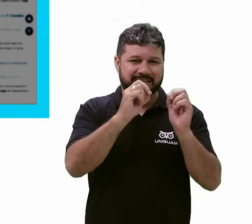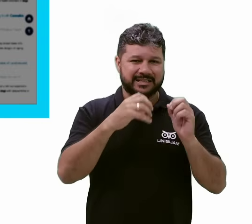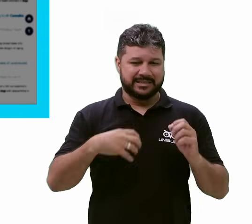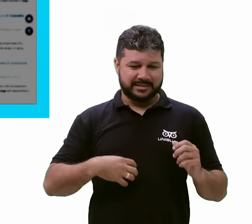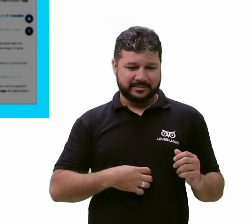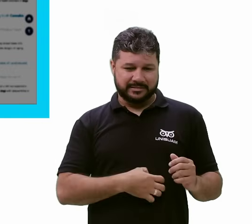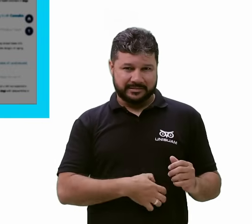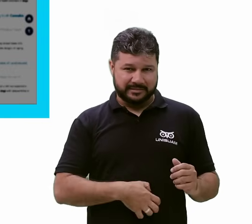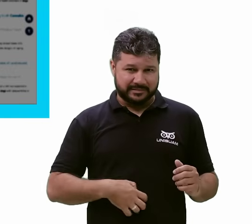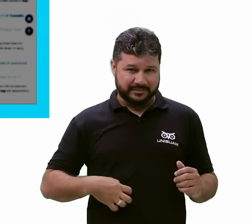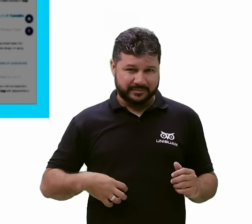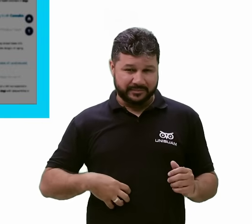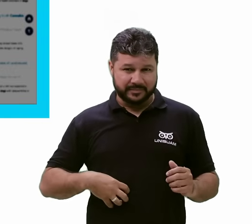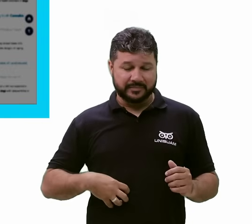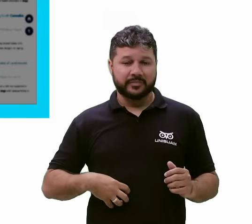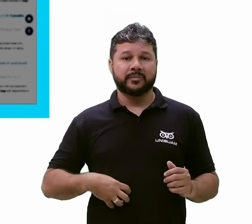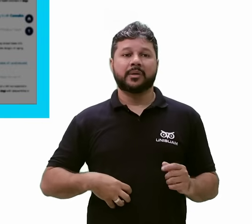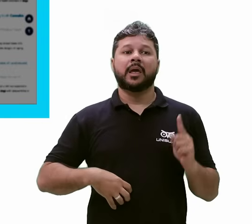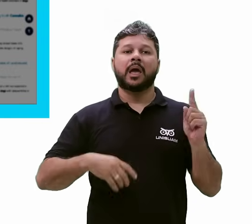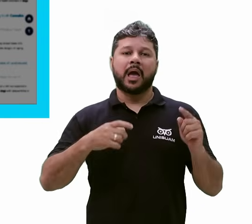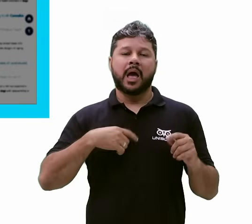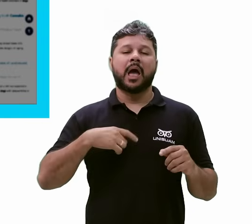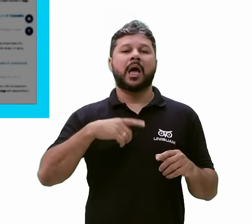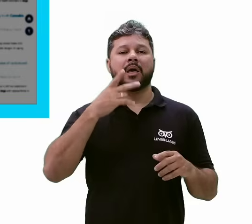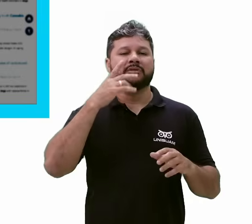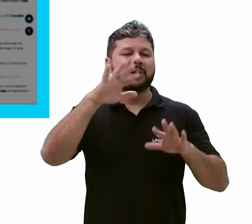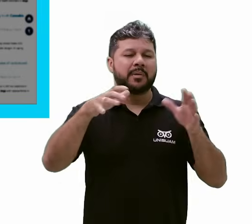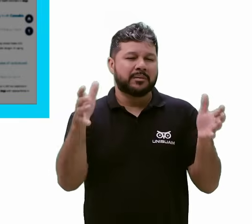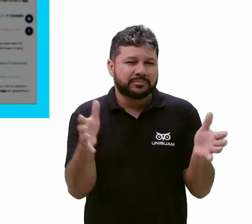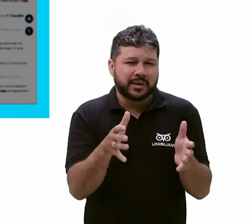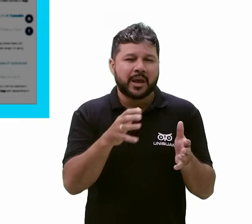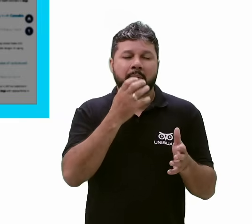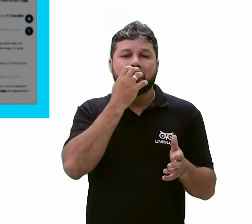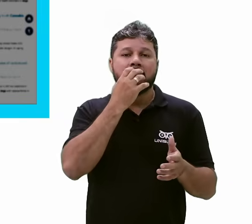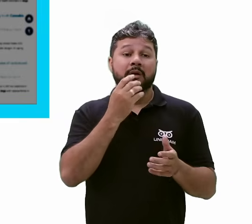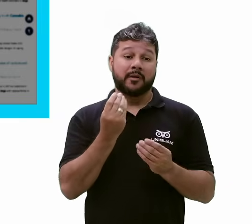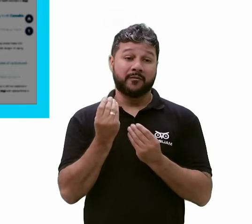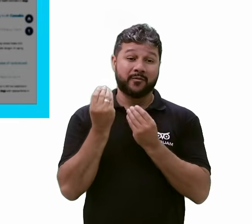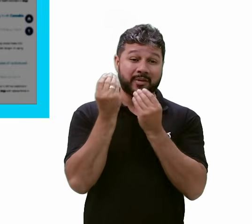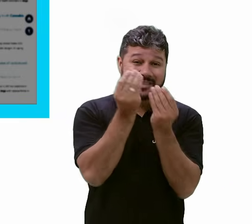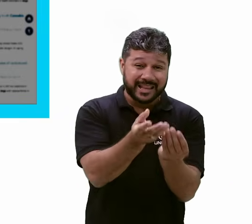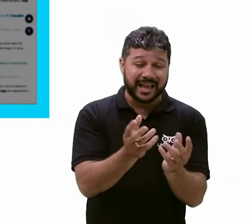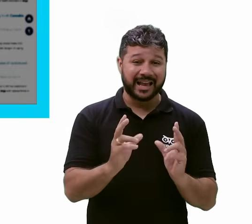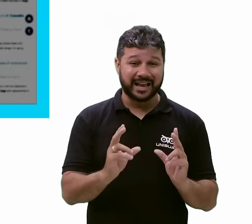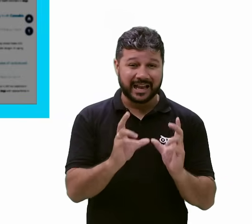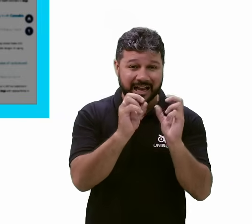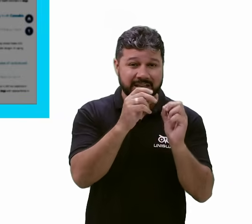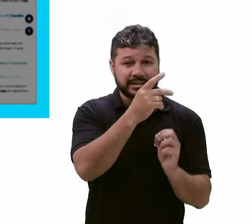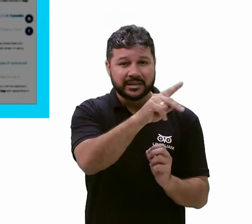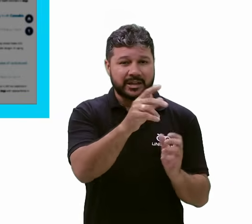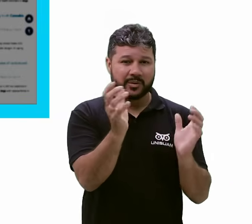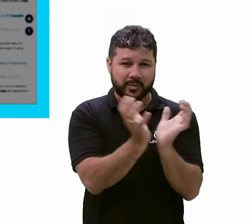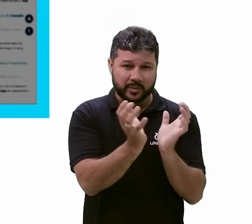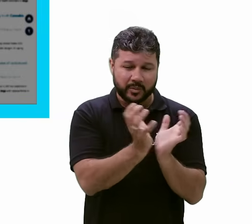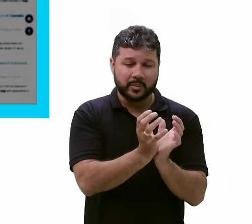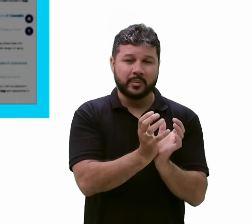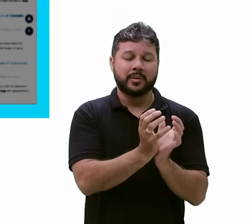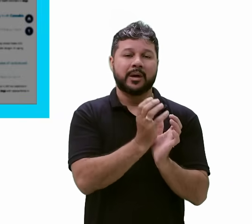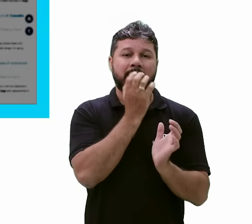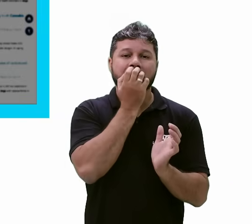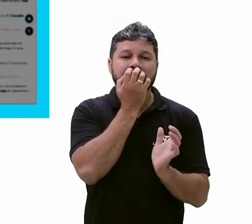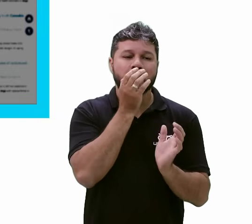no estômago. Aí você vai pegar um grupo de beagle, você vai produzir aquele câncer naquele grupo de